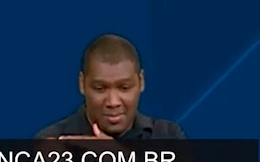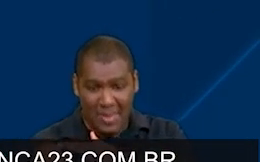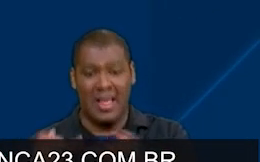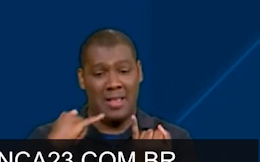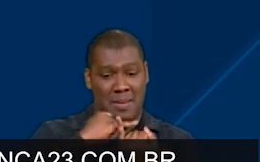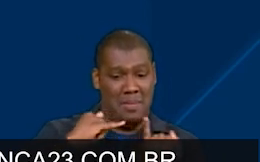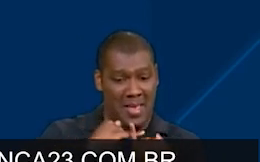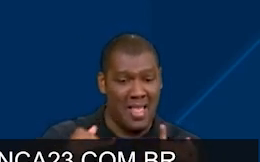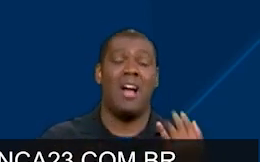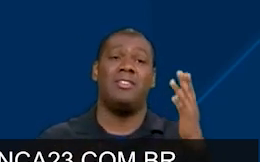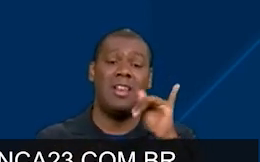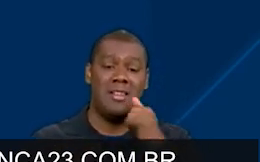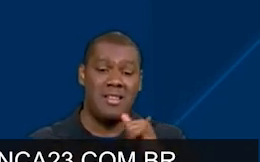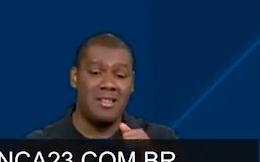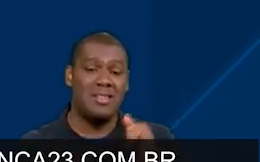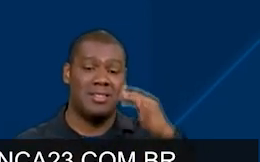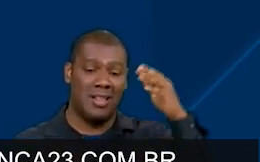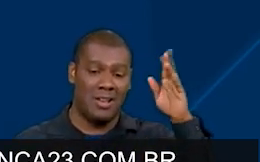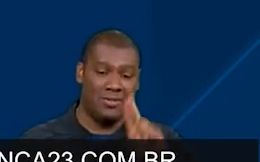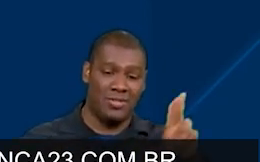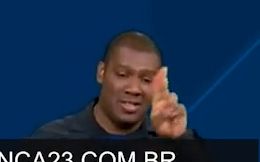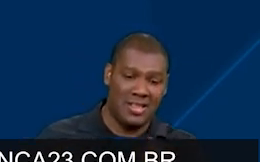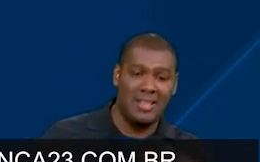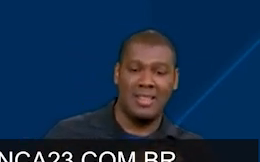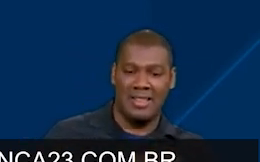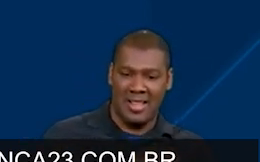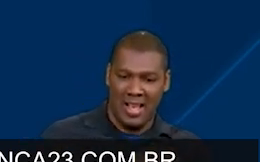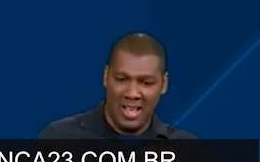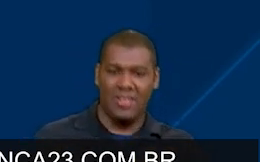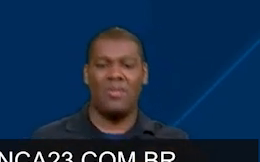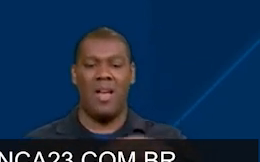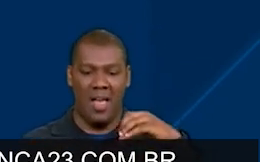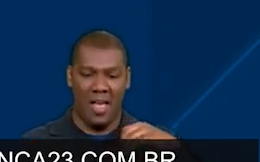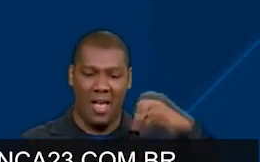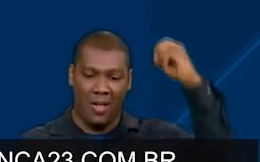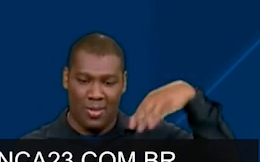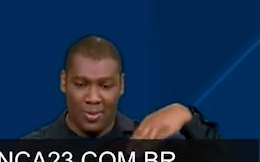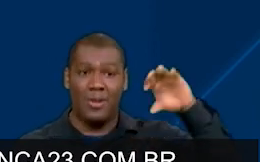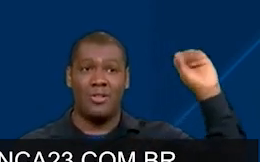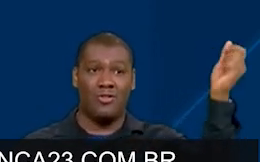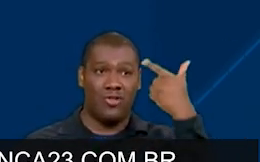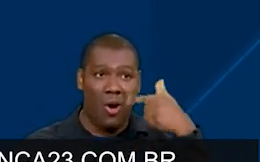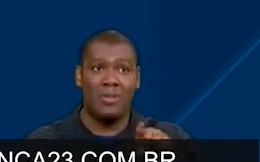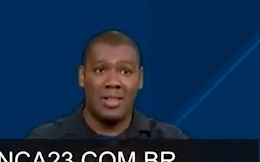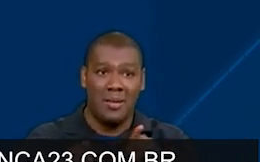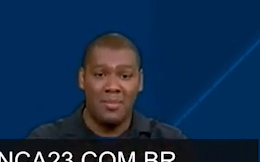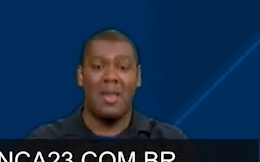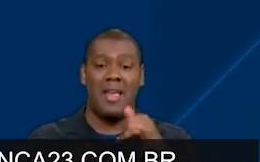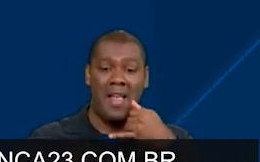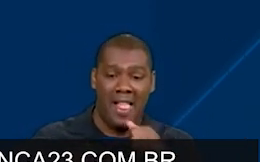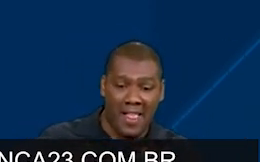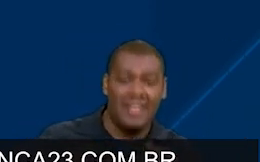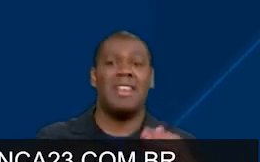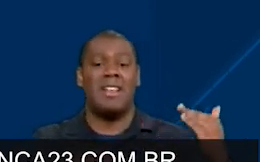energia utilizada. As fontes solares e eólicas estão praticamente empatadas, com cerca de 11% da